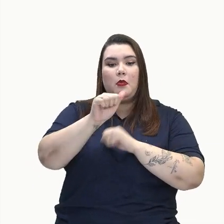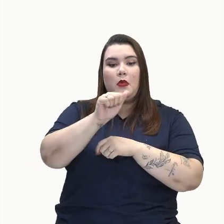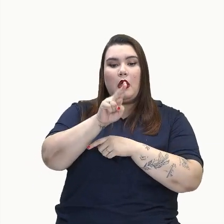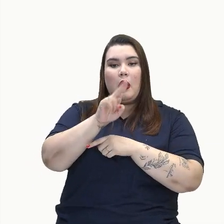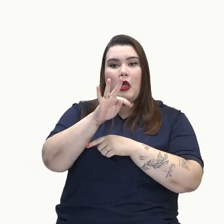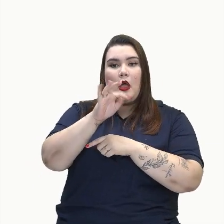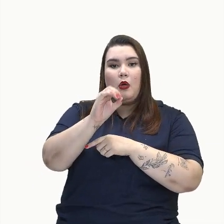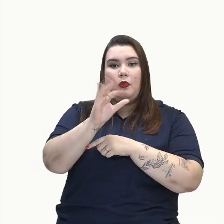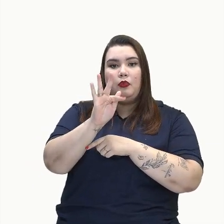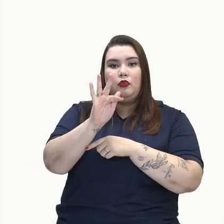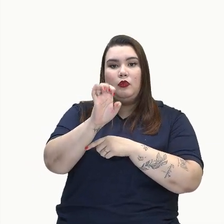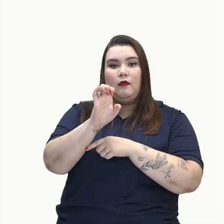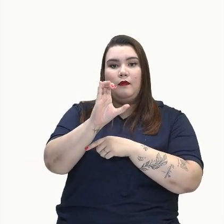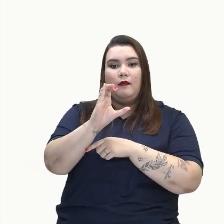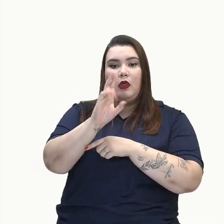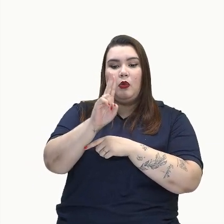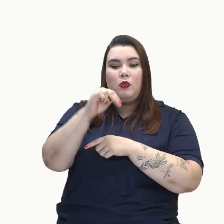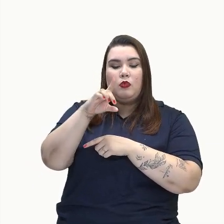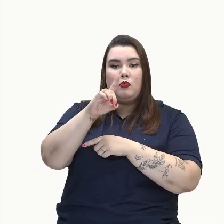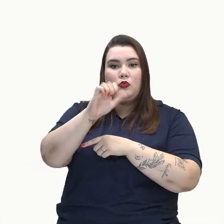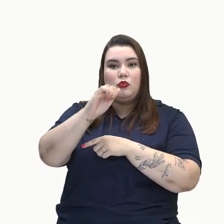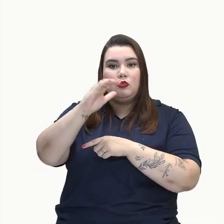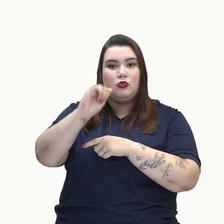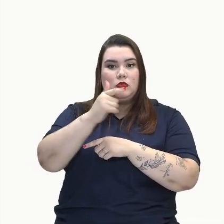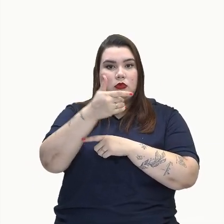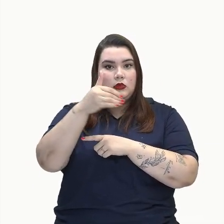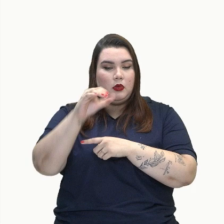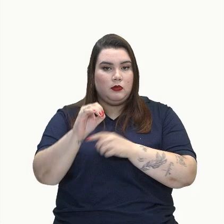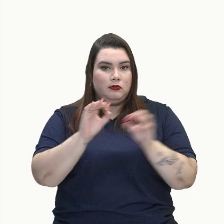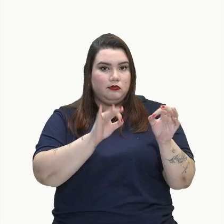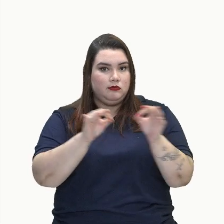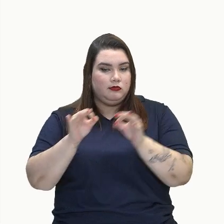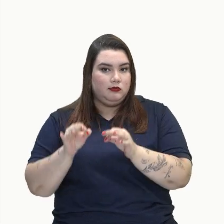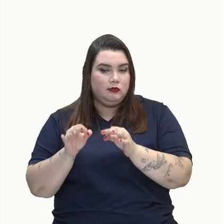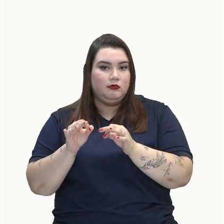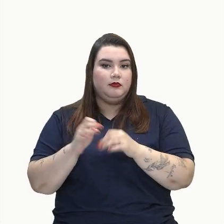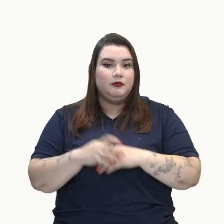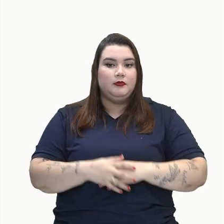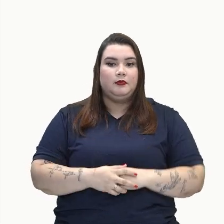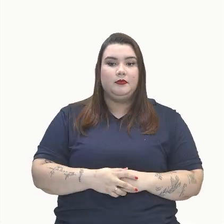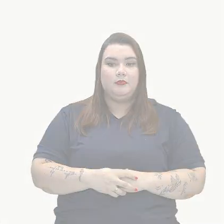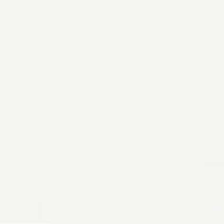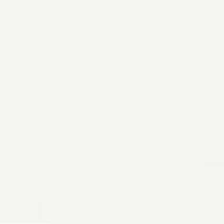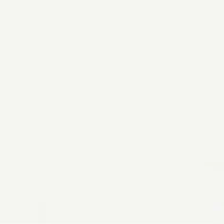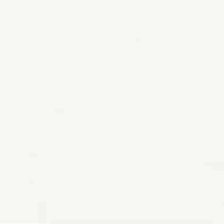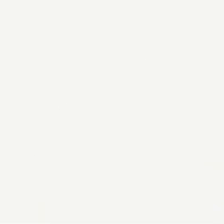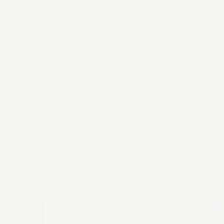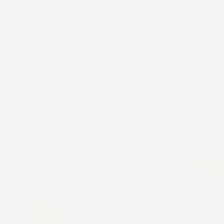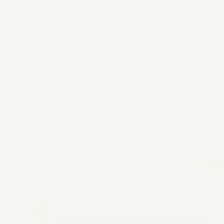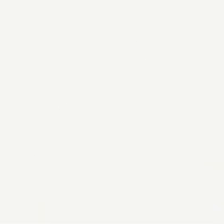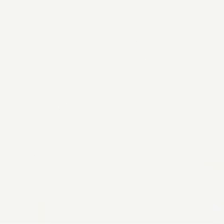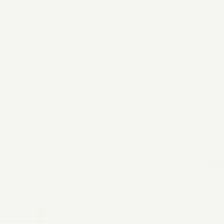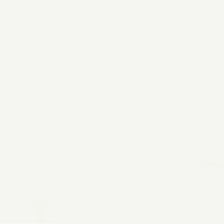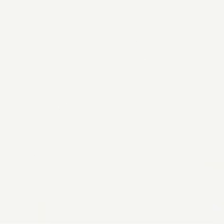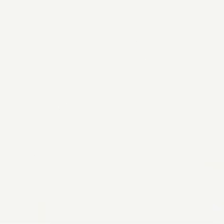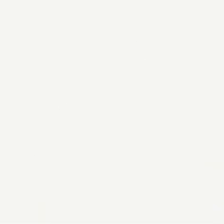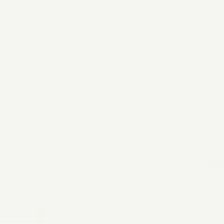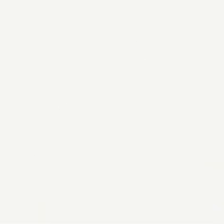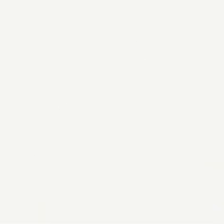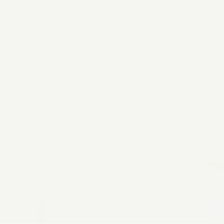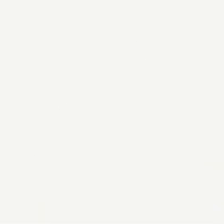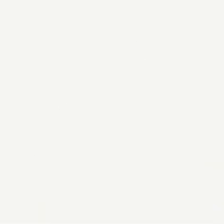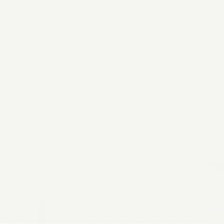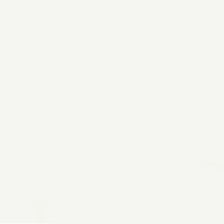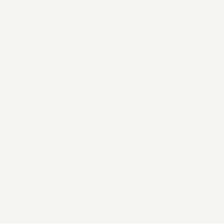autofecundação, ou seja, cruzou esses indivíduos heterozigotos que apresentavam um Vzão, Vzinho, Vzão, Vzinho. O